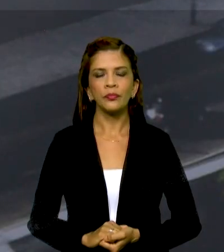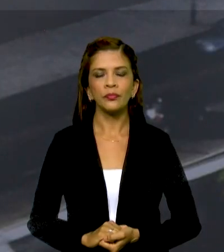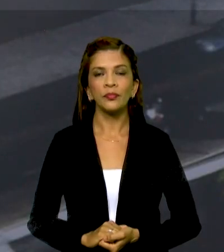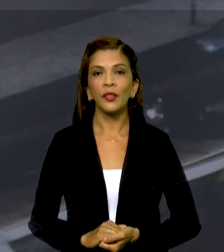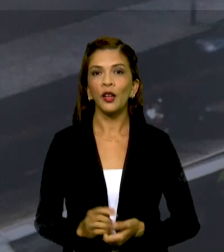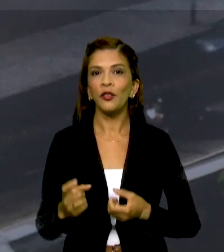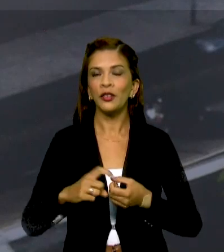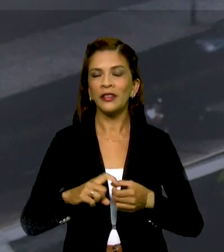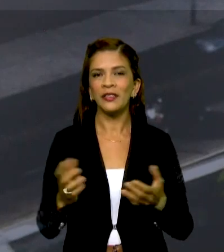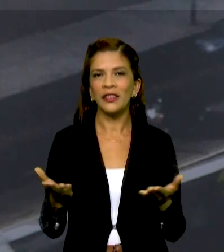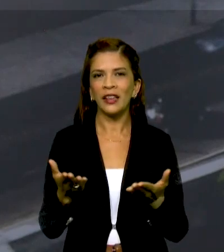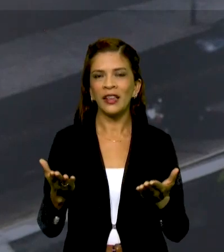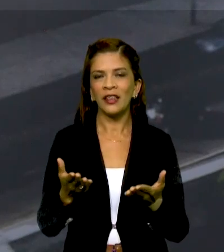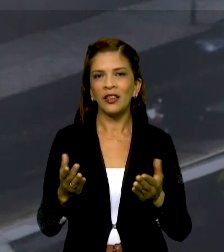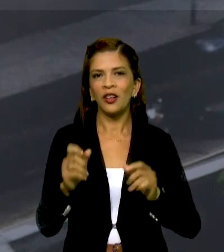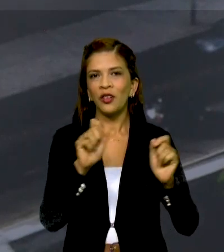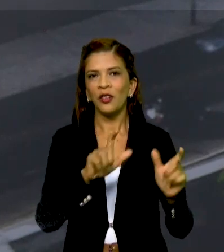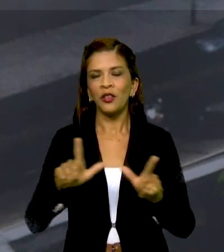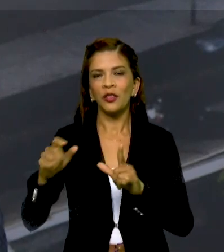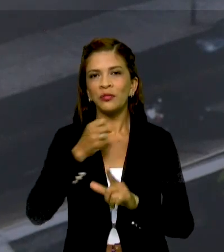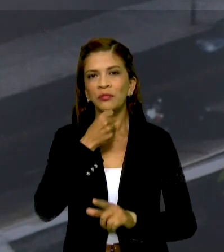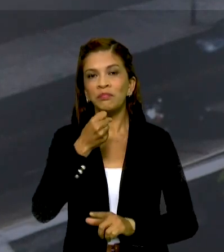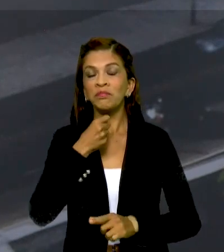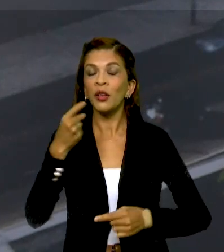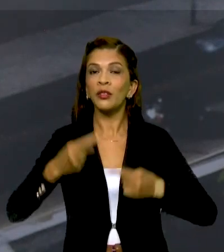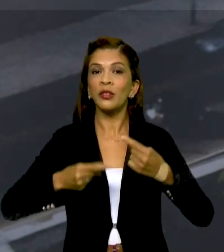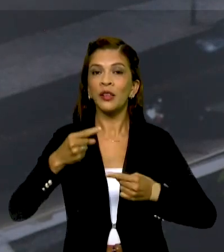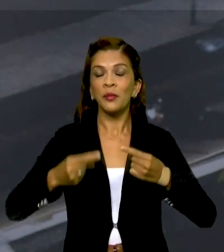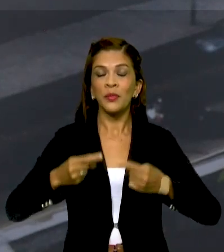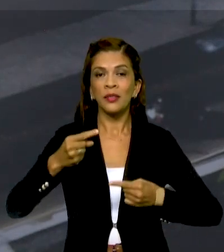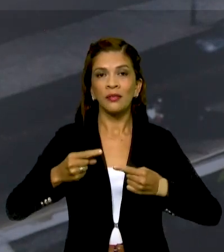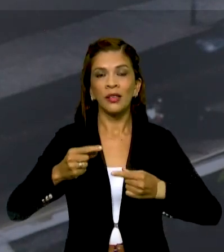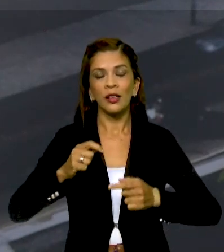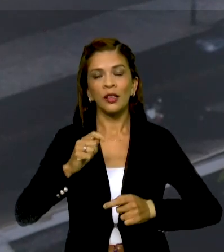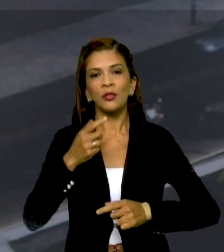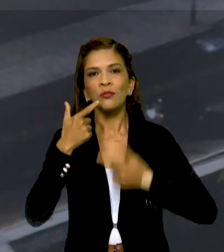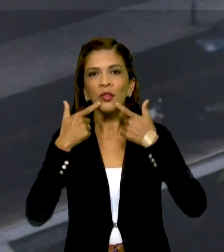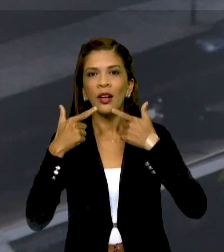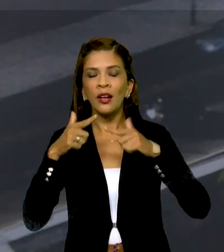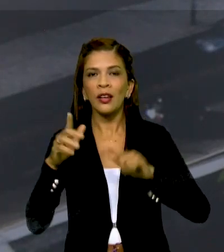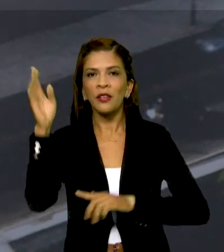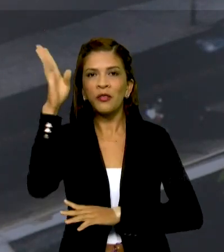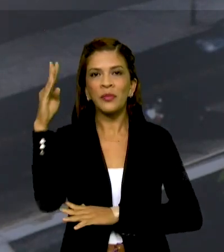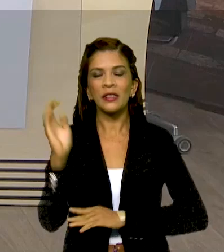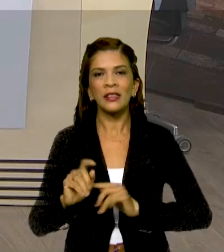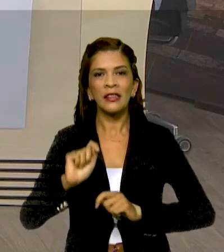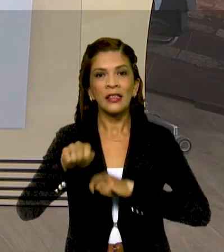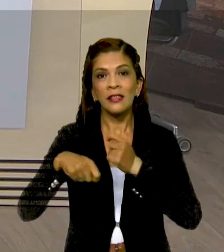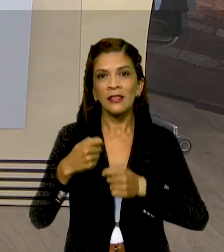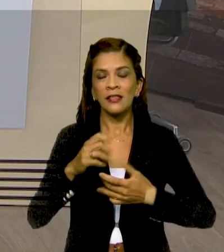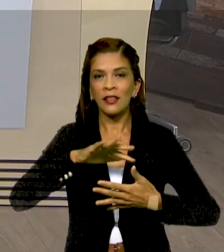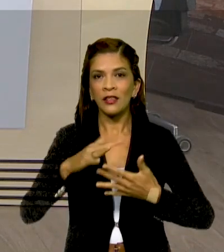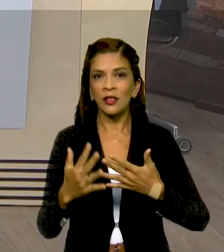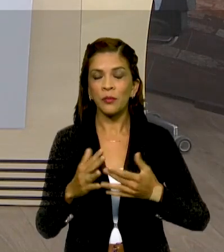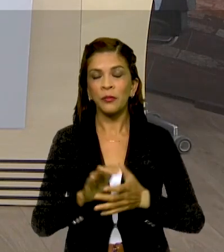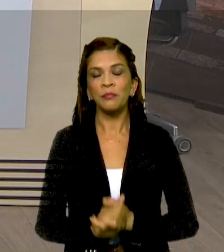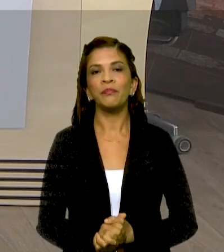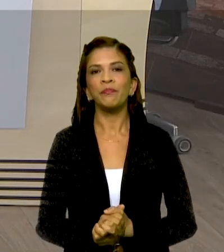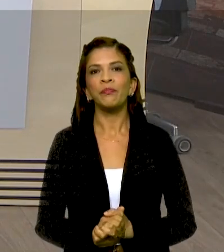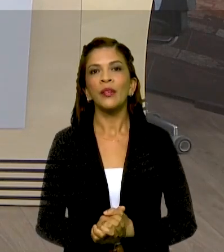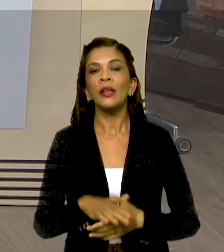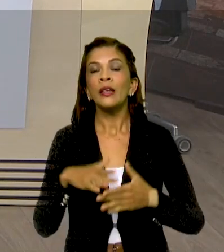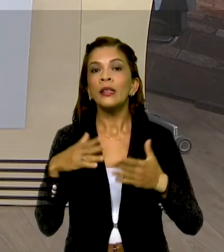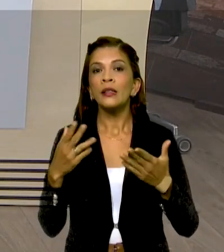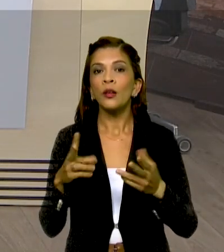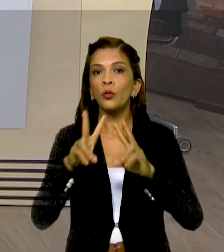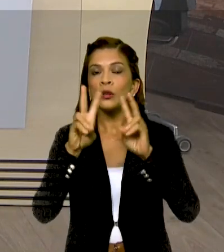Estamos de volta com o Contraplano, hoje debatendo língua brasileira de sinais, a Libras. E no final do bloco anterior, João, eu falava